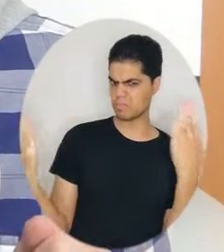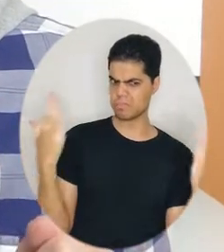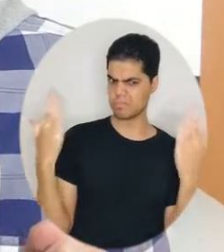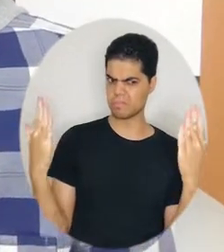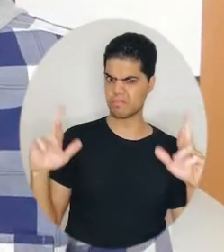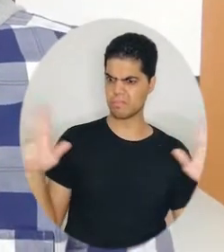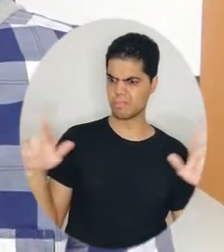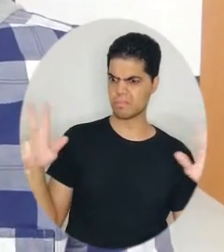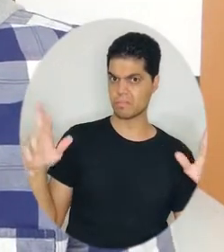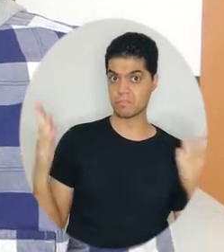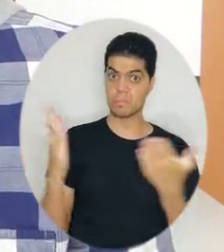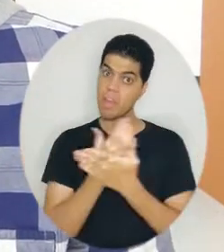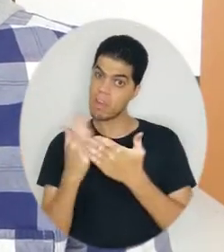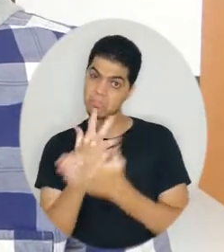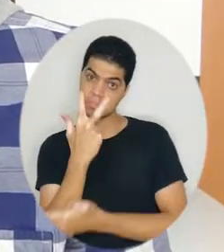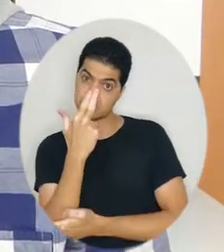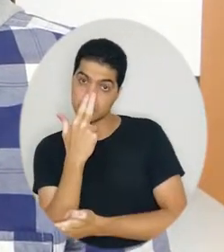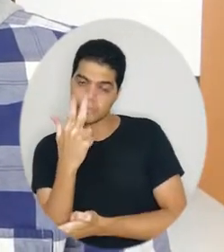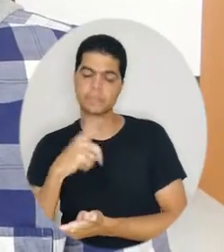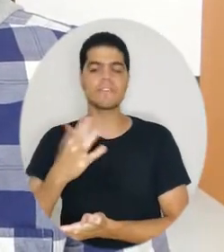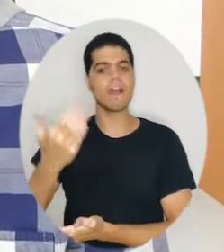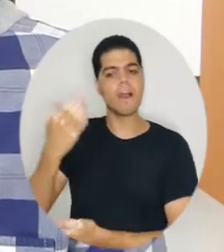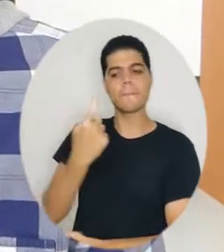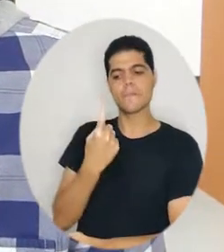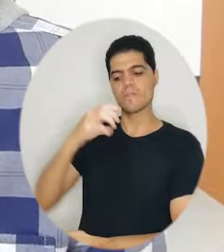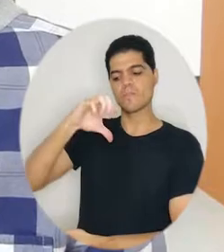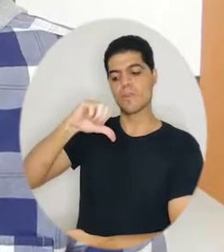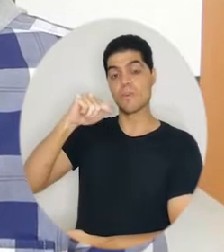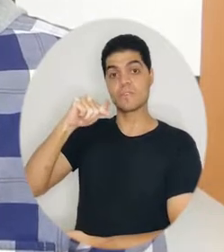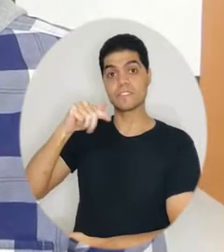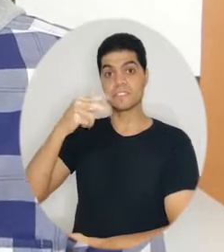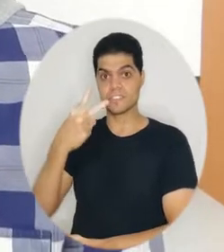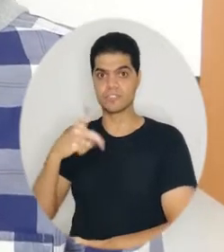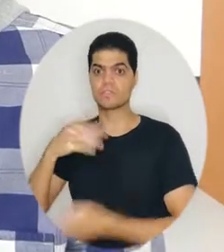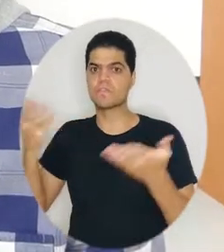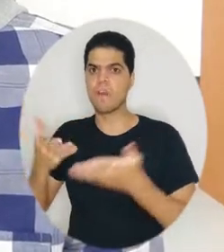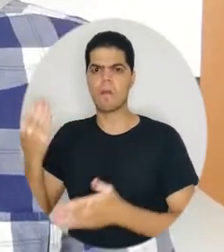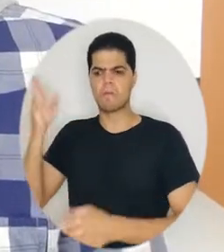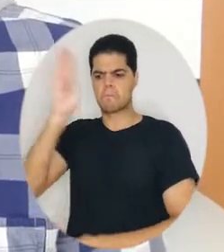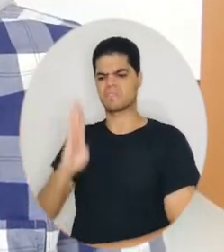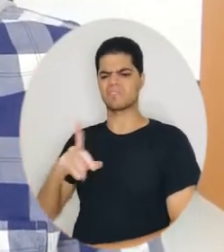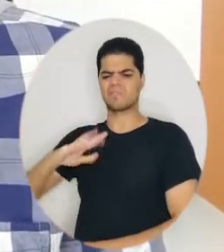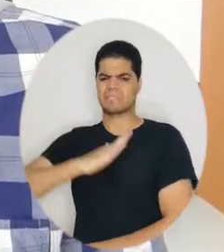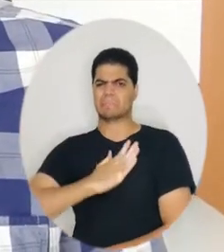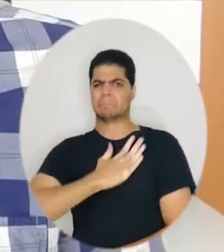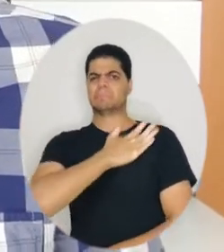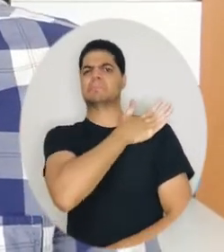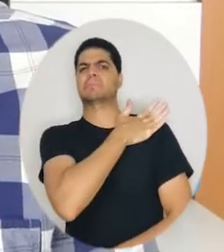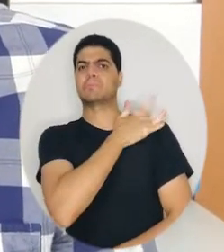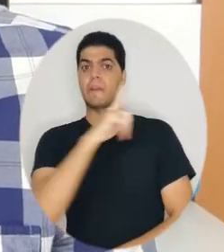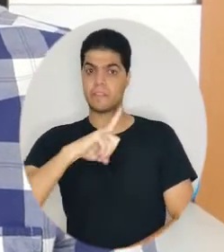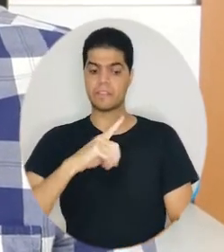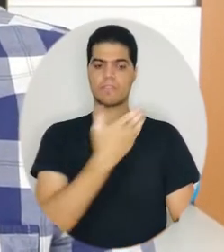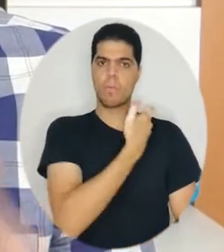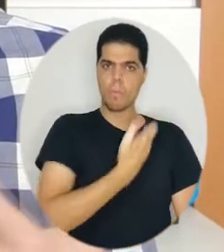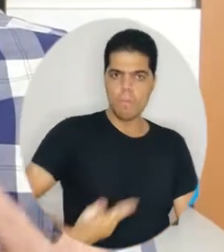algumas coisas parecidas em 1972 o Brasil vivia sob o período que a gente chama hoje de ditadura militar nesse período o